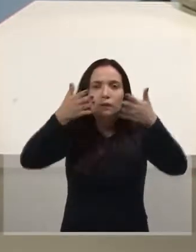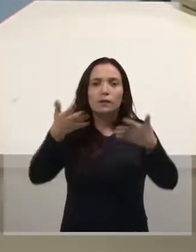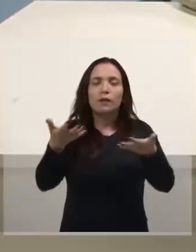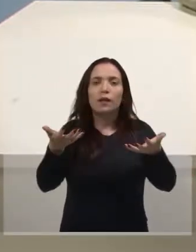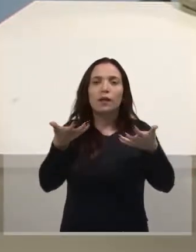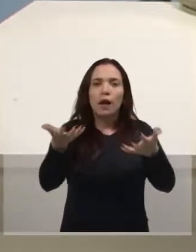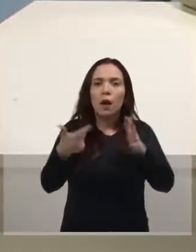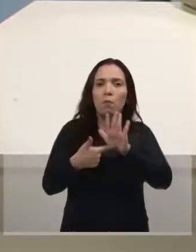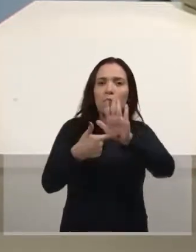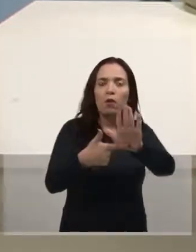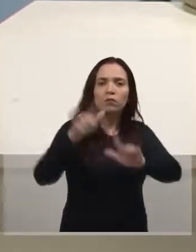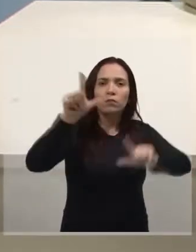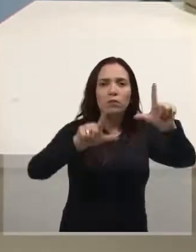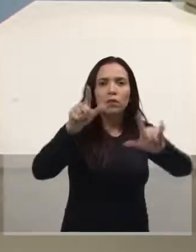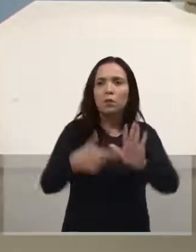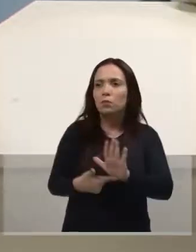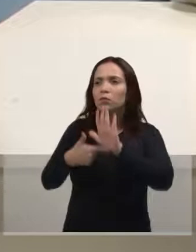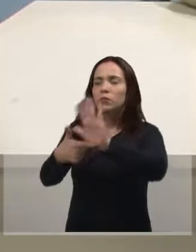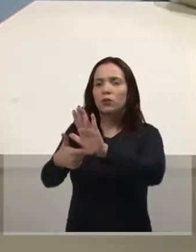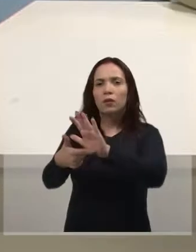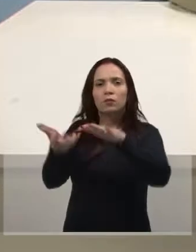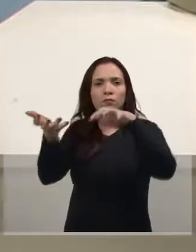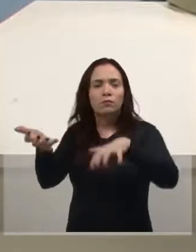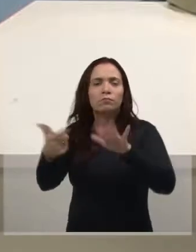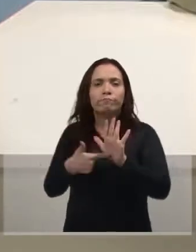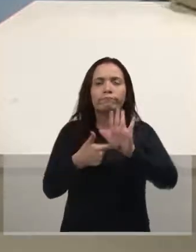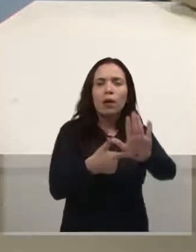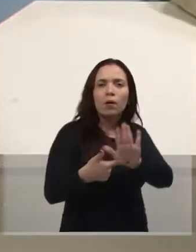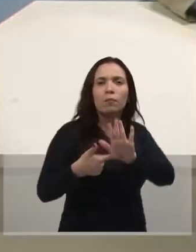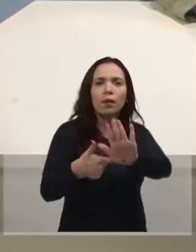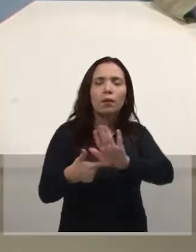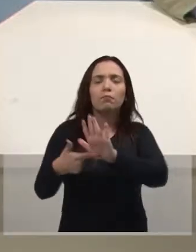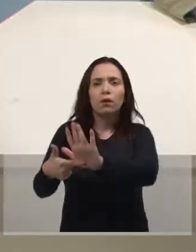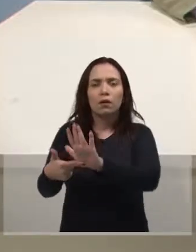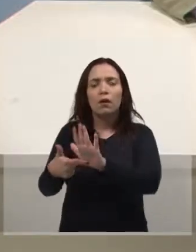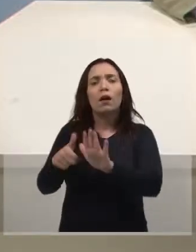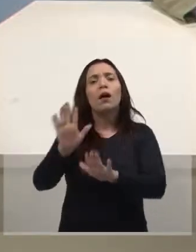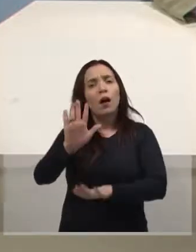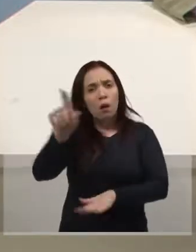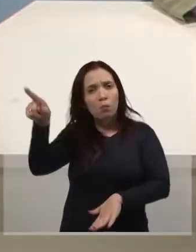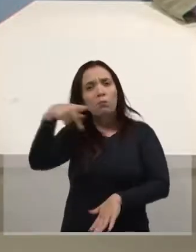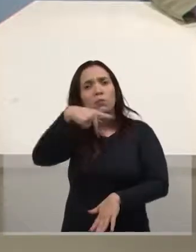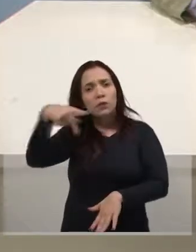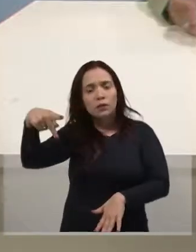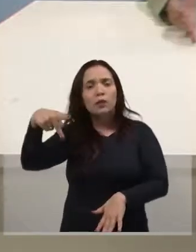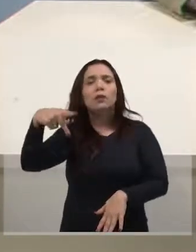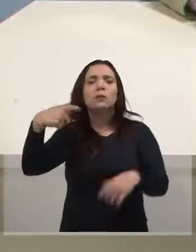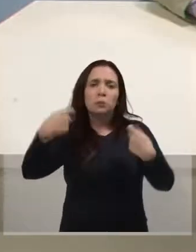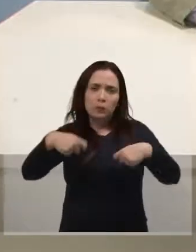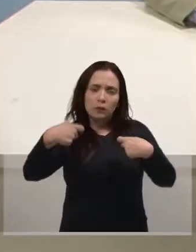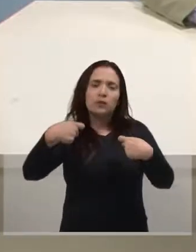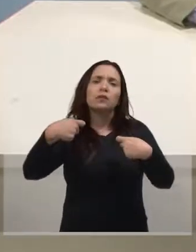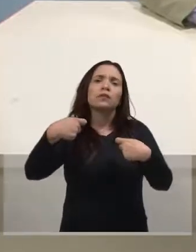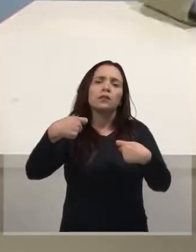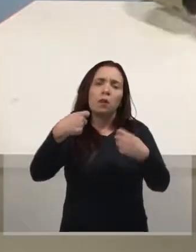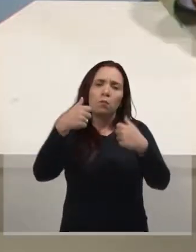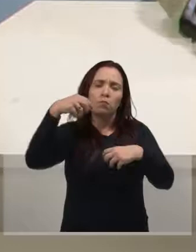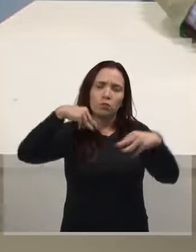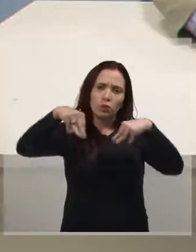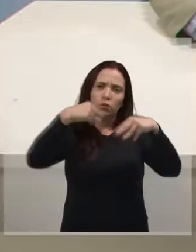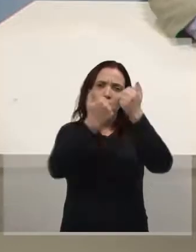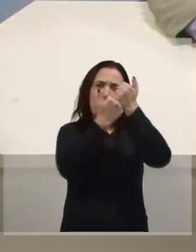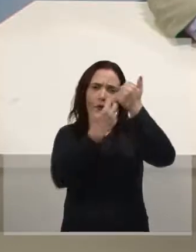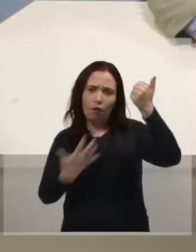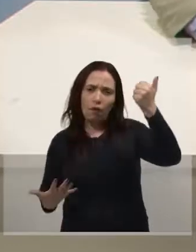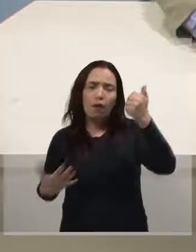Congresso, pautar o Ministério, tudo bem. O presidente está ali para orientar, ouvir os ministros e também